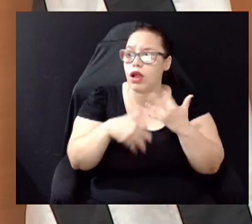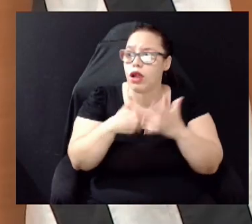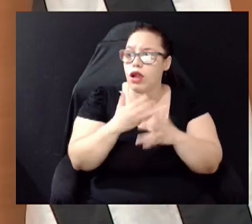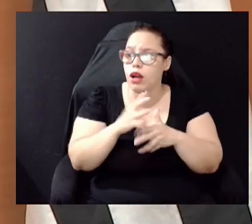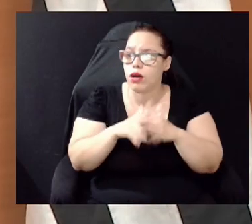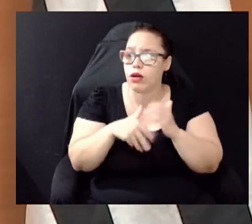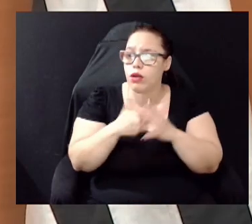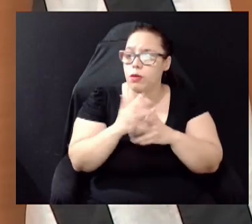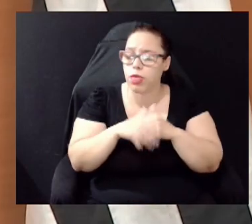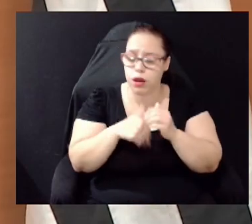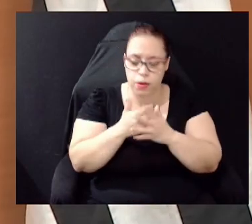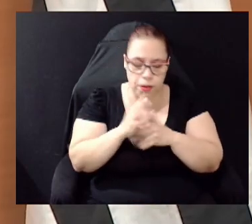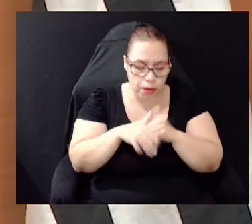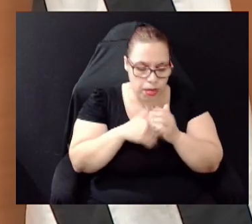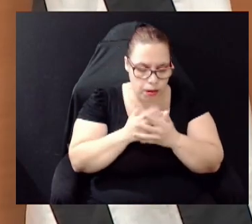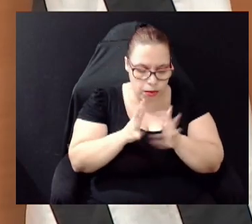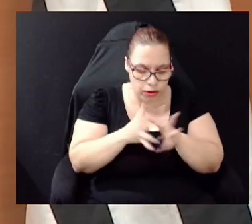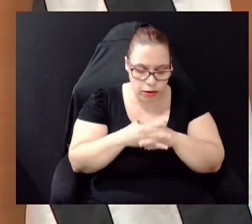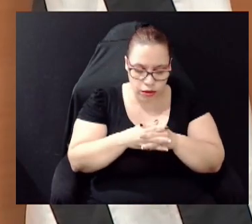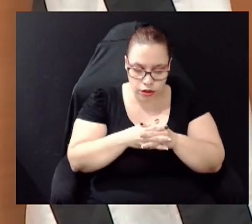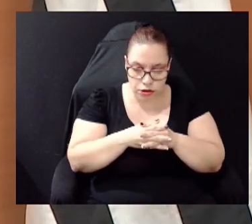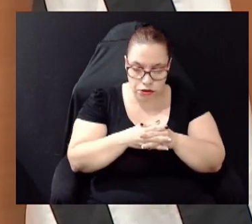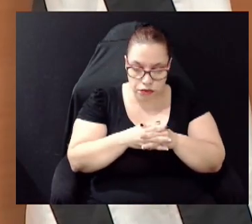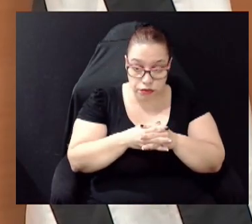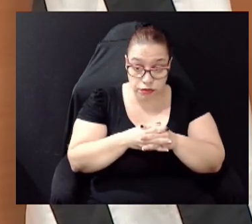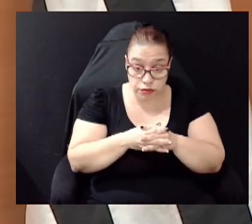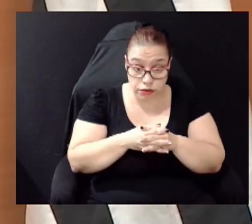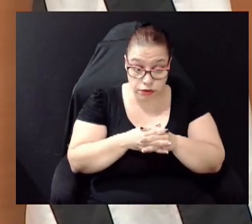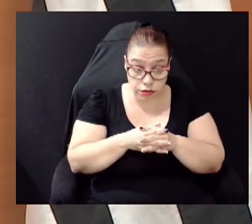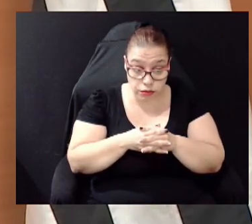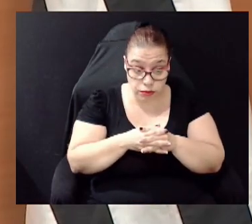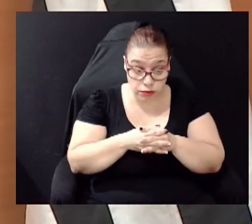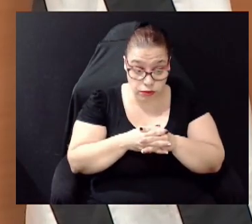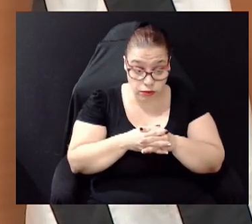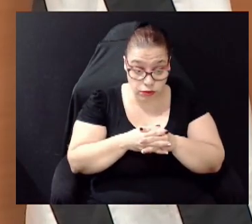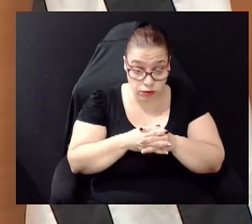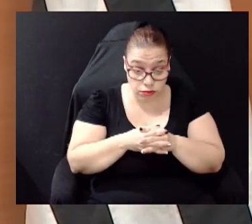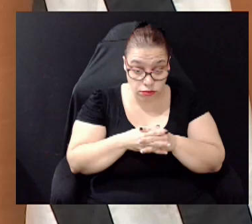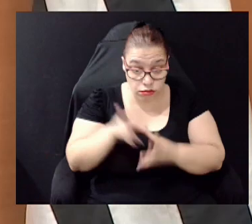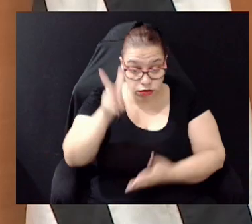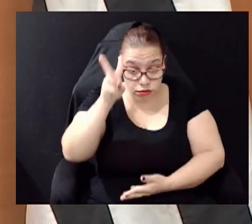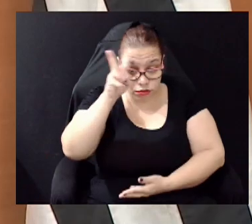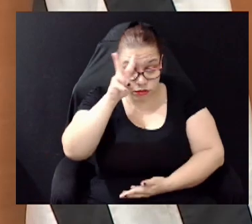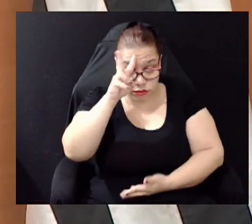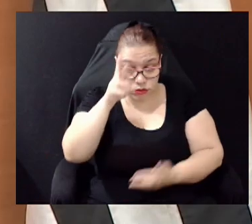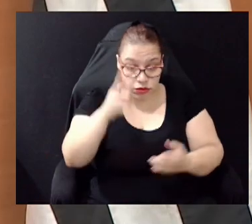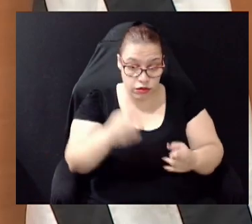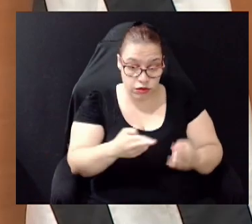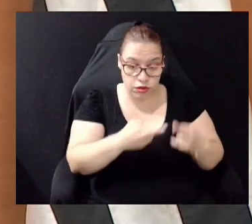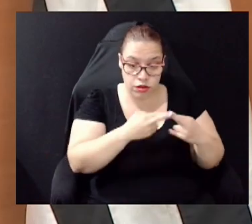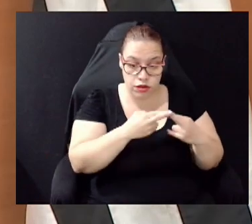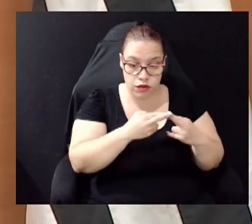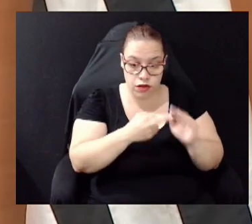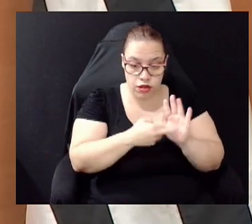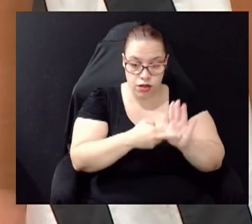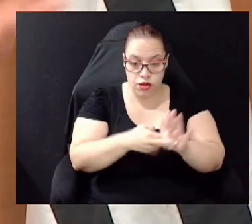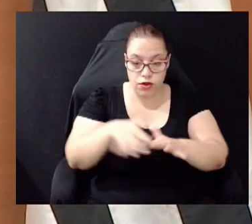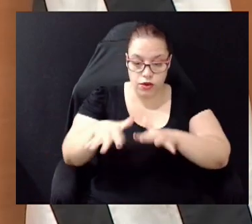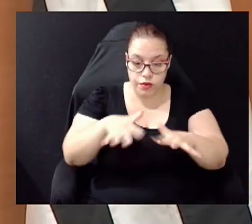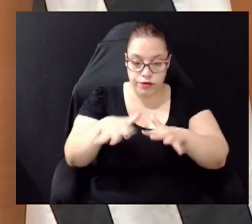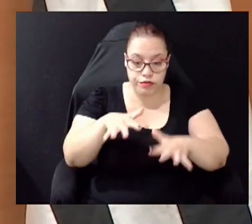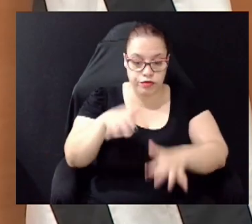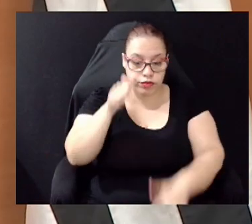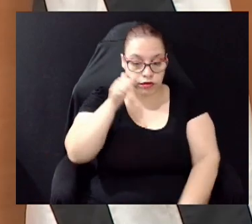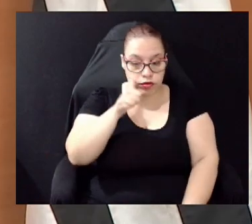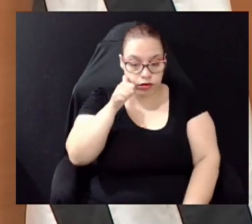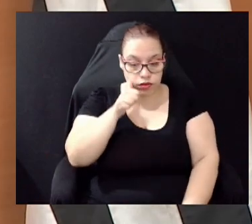tem condição aqui na nossa cidade, porque a gente também, sempre na história, foi referência no movimento feminista. Tanto de coletivo que a gente tem aqui,